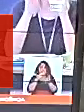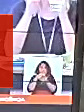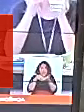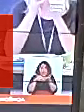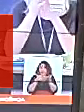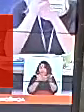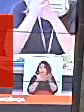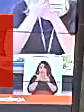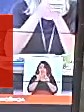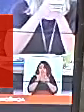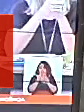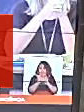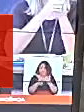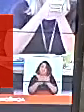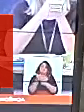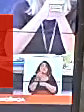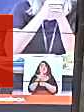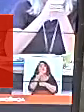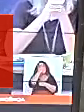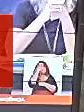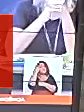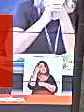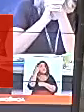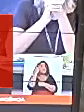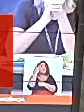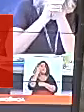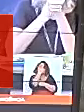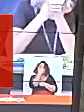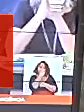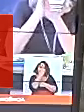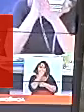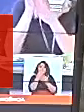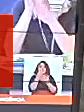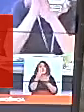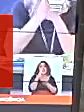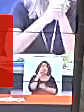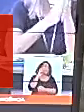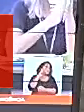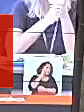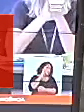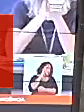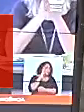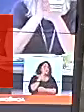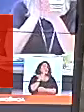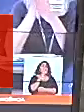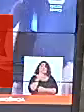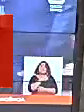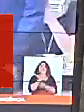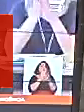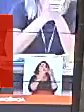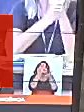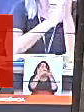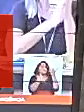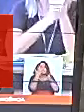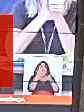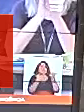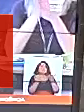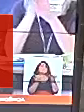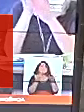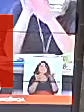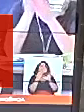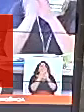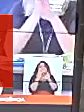visual, ele não consegue explicar para o pessoal do guichê. Então a carteirinha é importante, sim. Agora, quem sabe, através da